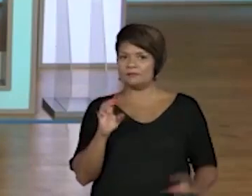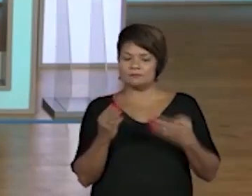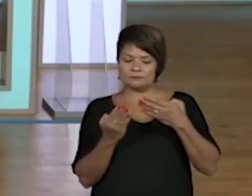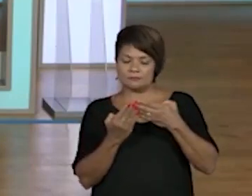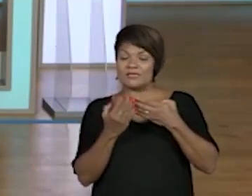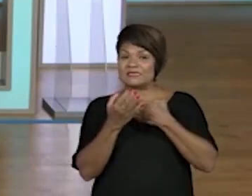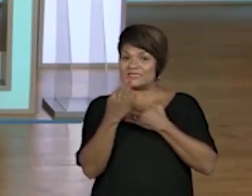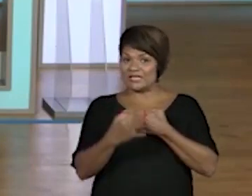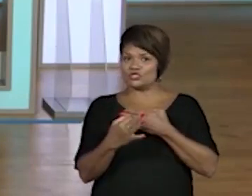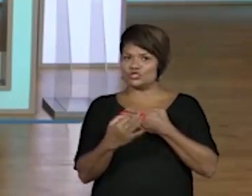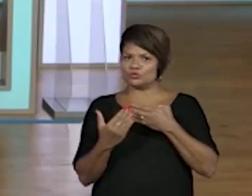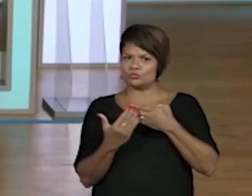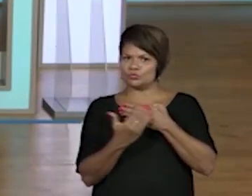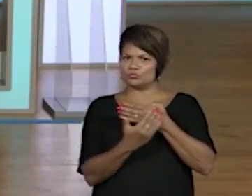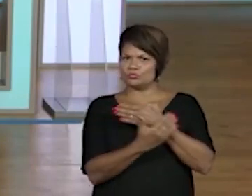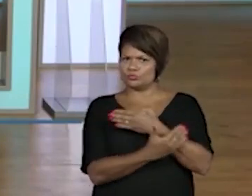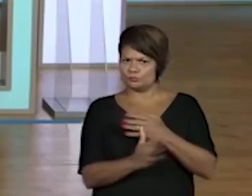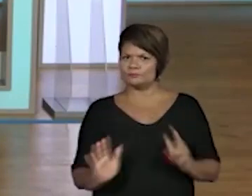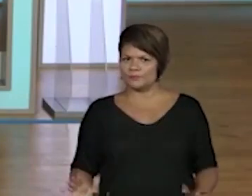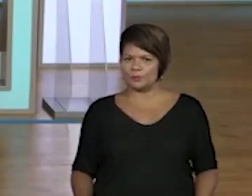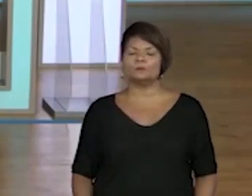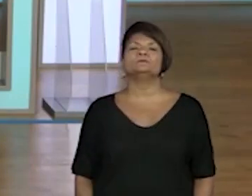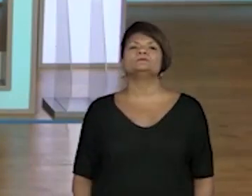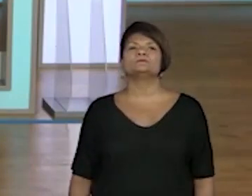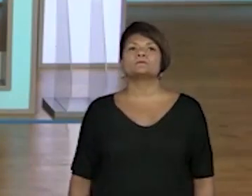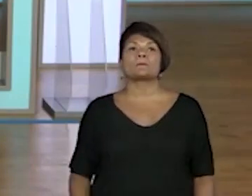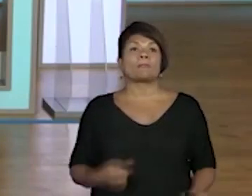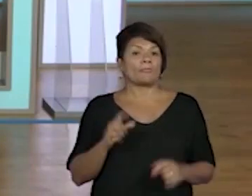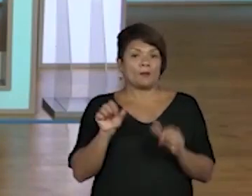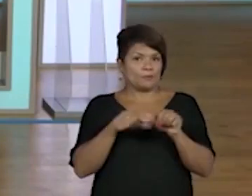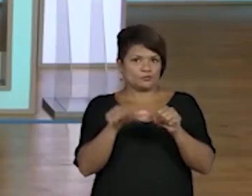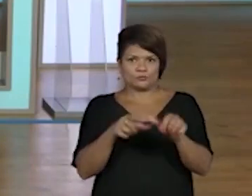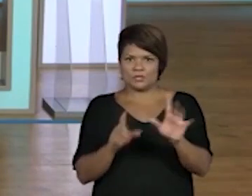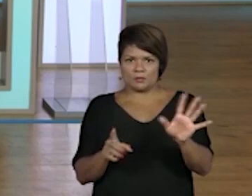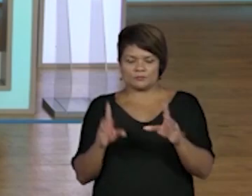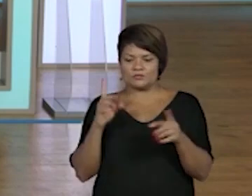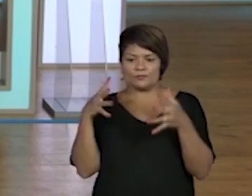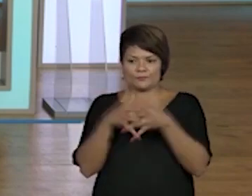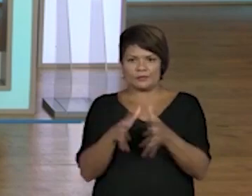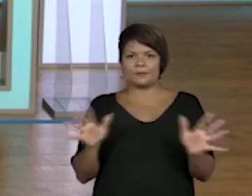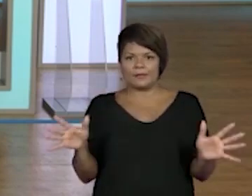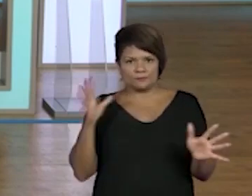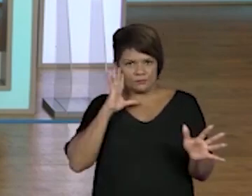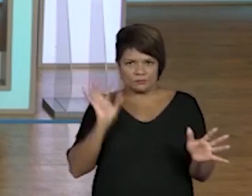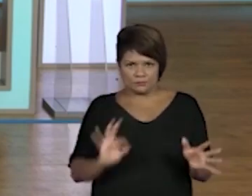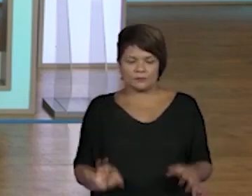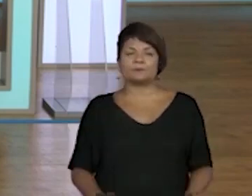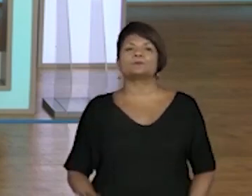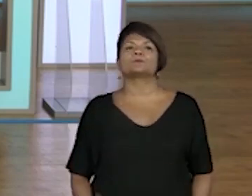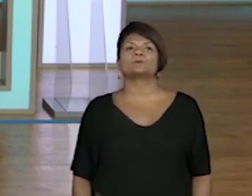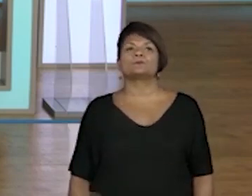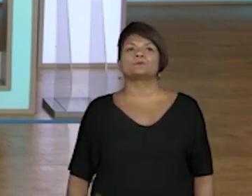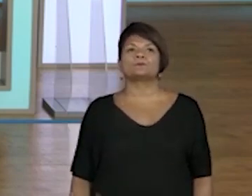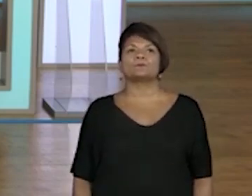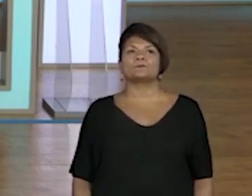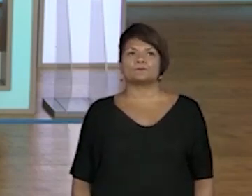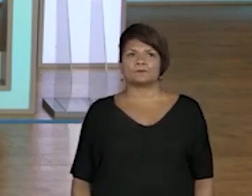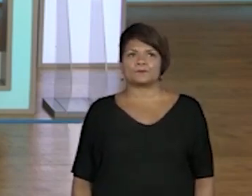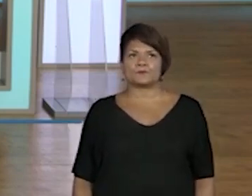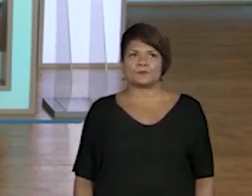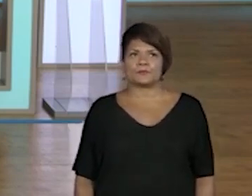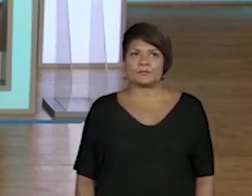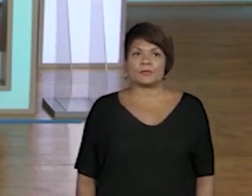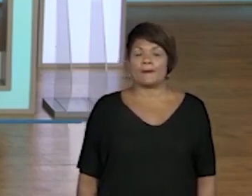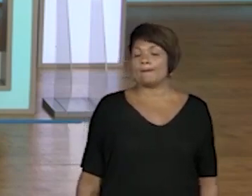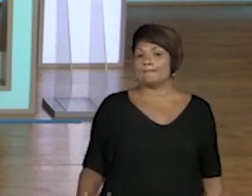pode mudar. Isso mesmo, porque senão a coisa vai ficando toda aí, a gente não vai entender o que está fazendo, né?